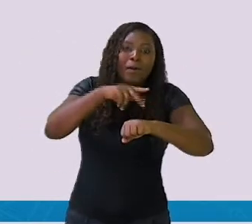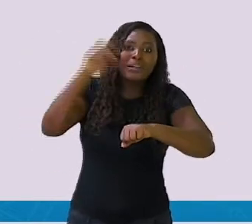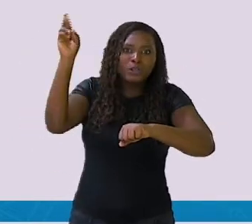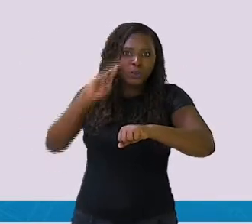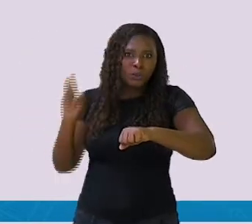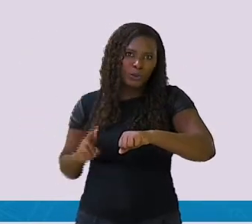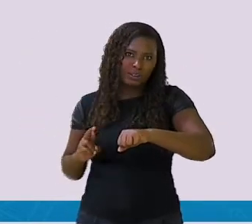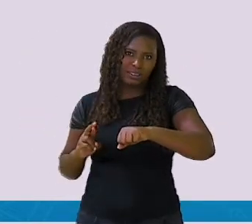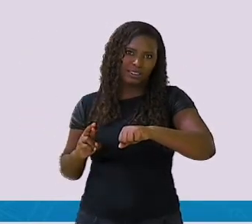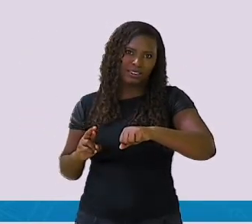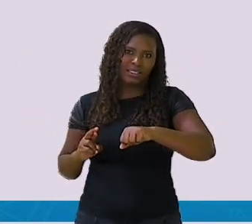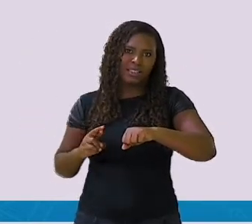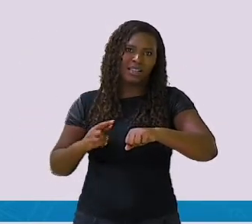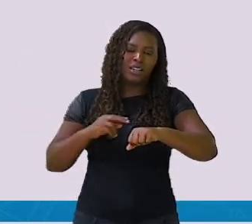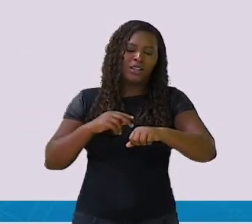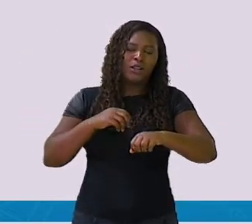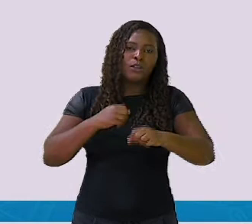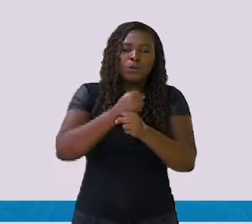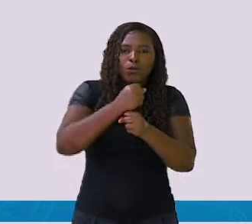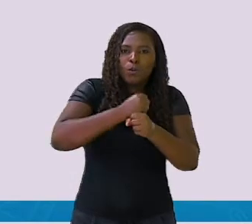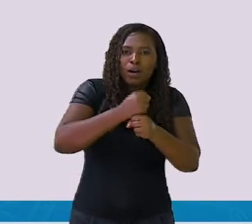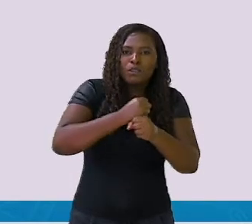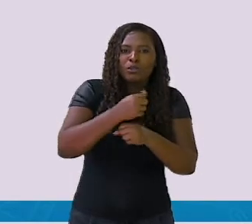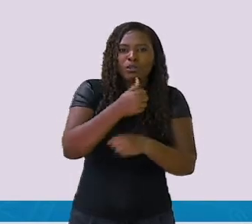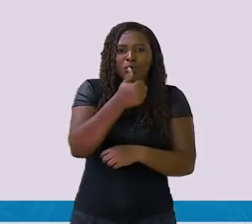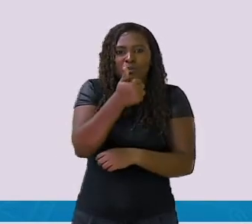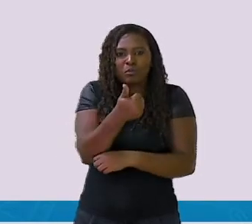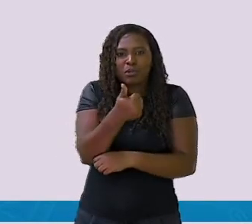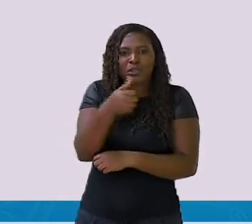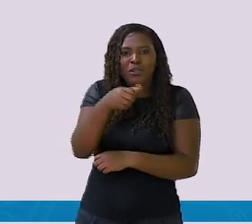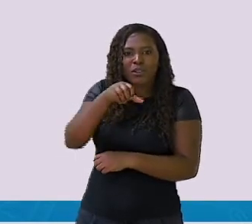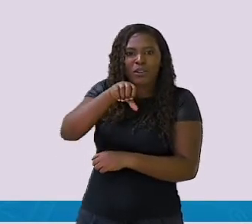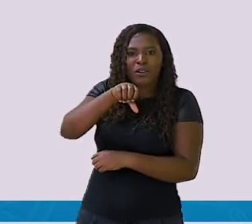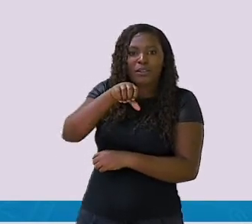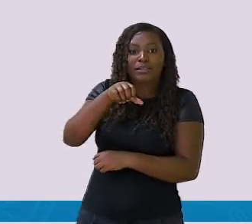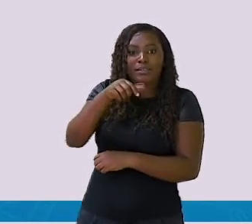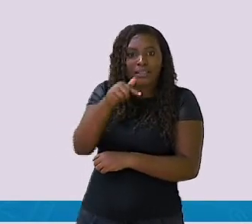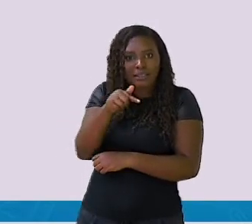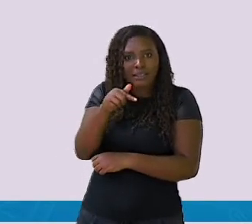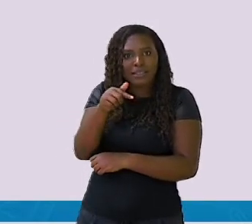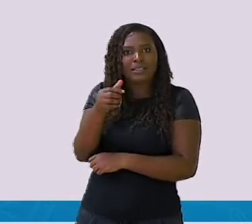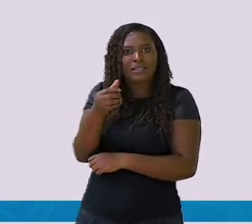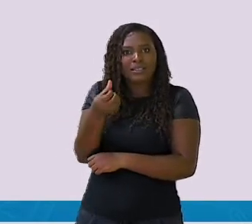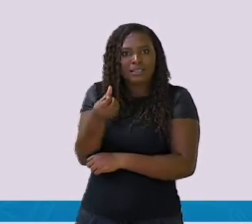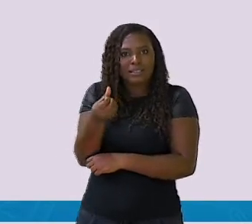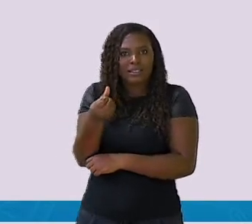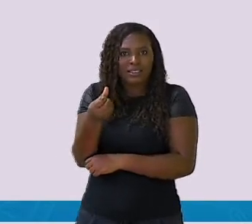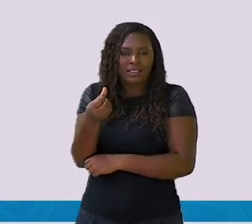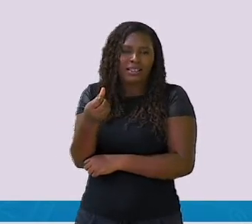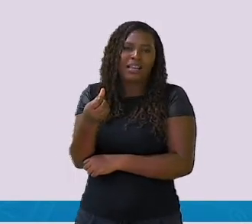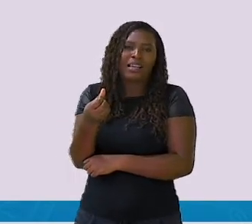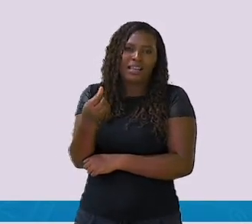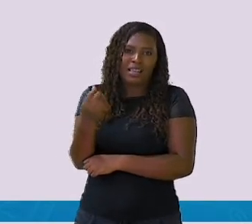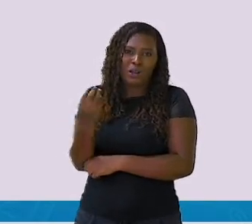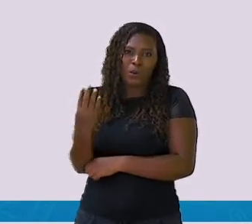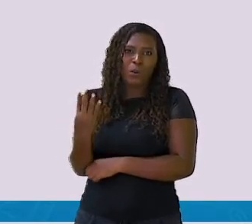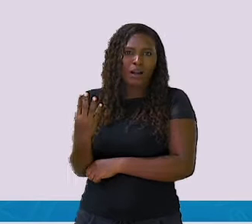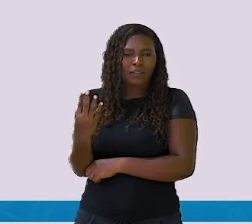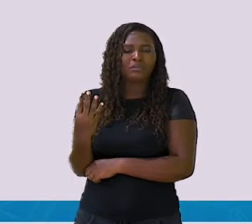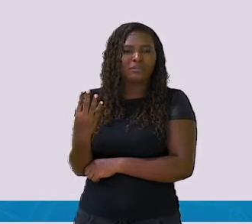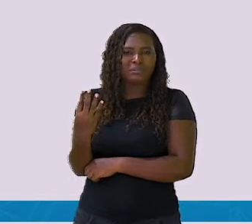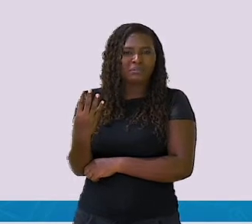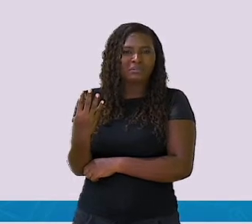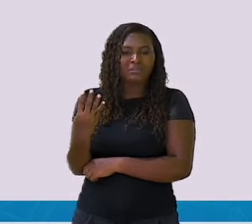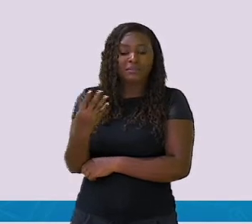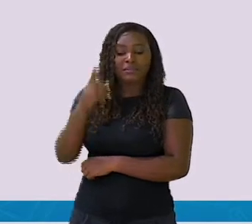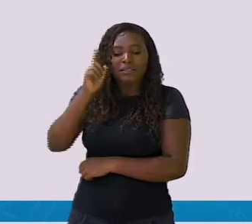1764. Ele ainda era muito rústico, não tinha essa ideia toda que nós temos hoje de museu. A gente já falou que a história